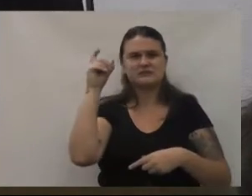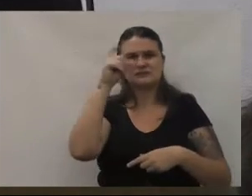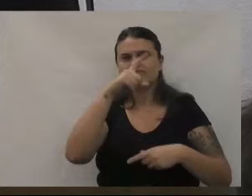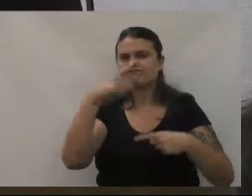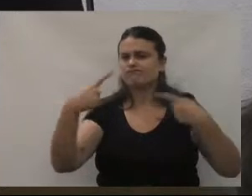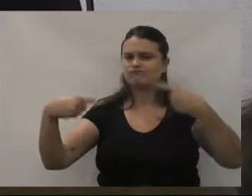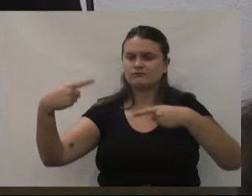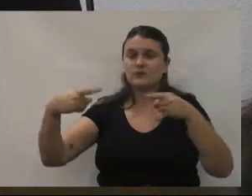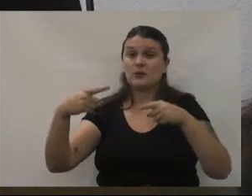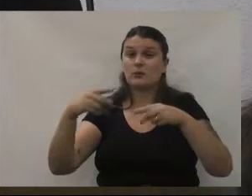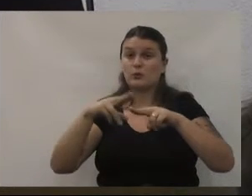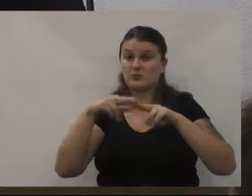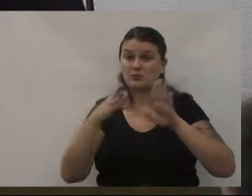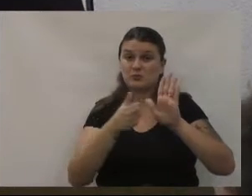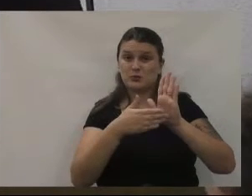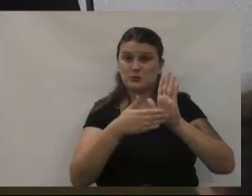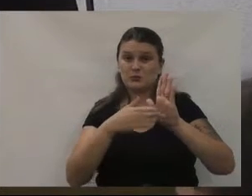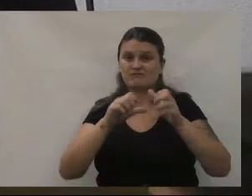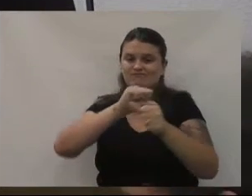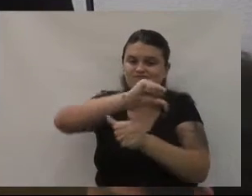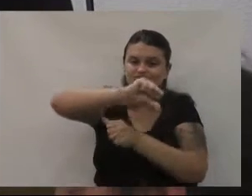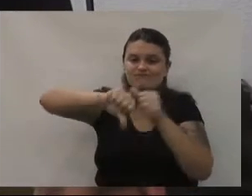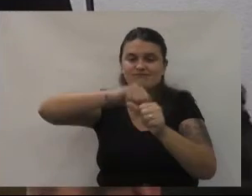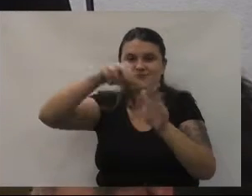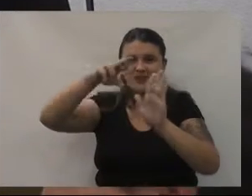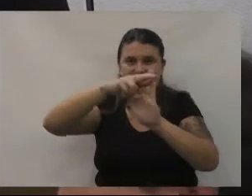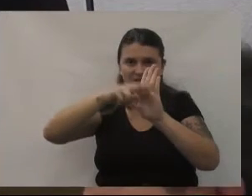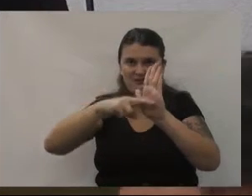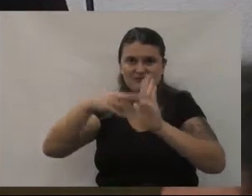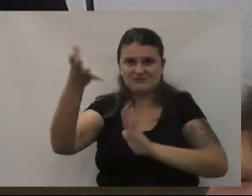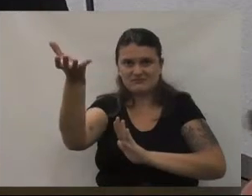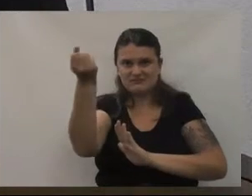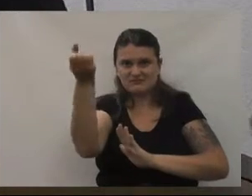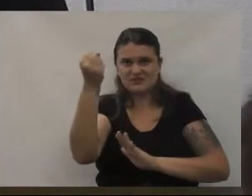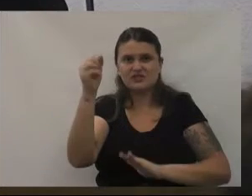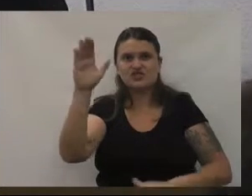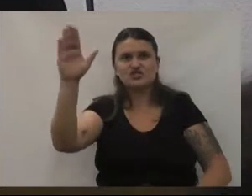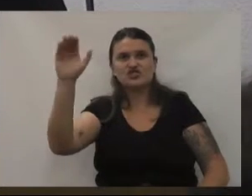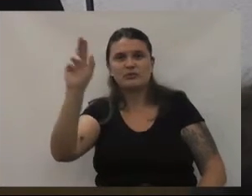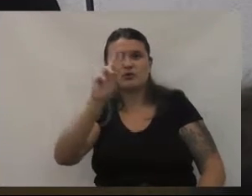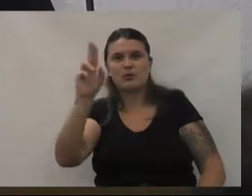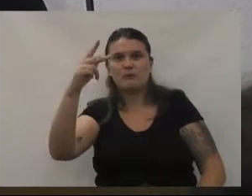dessa proposta de reforma da Previdência, se chama PBC, que é